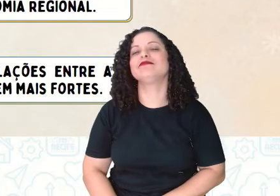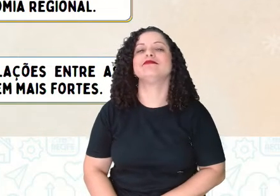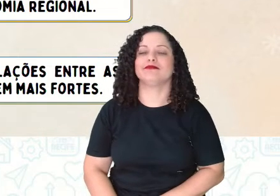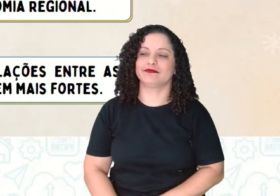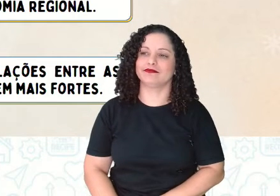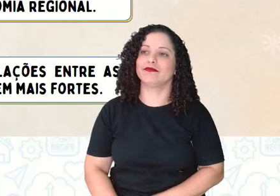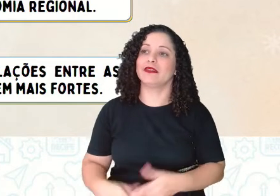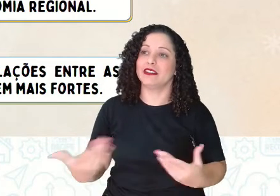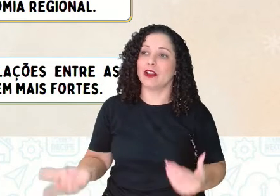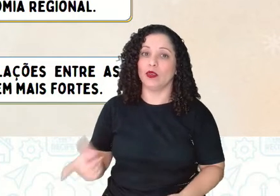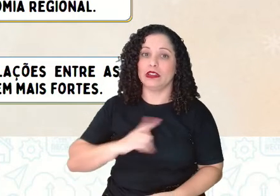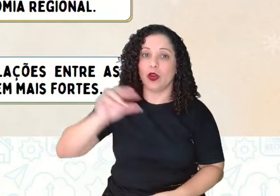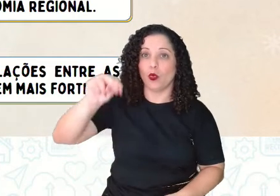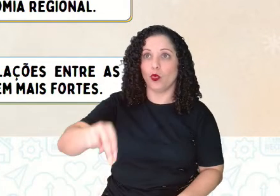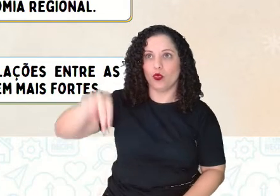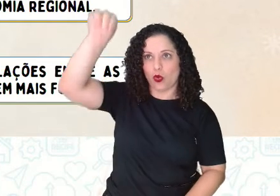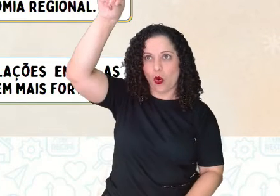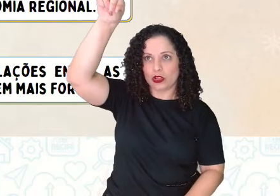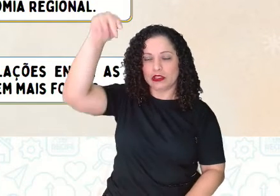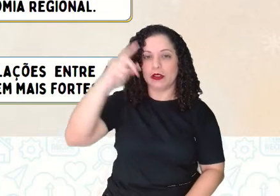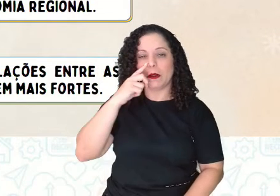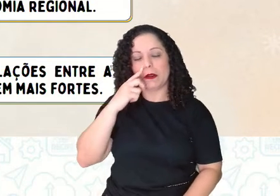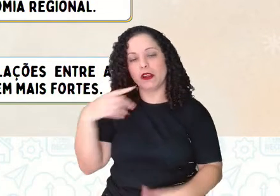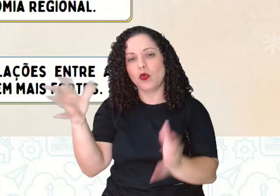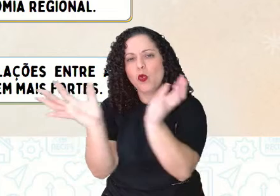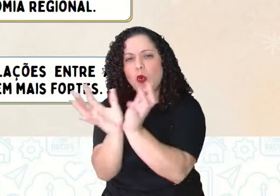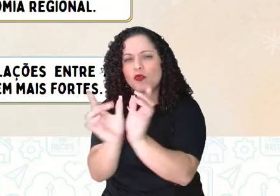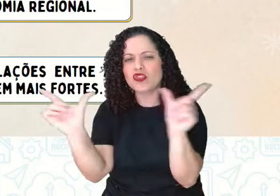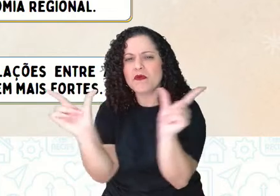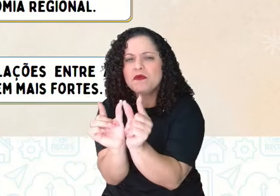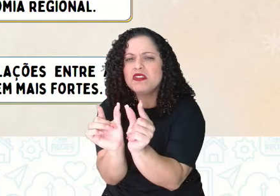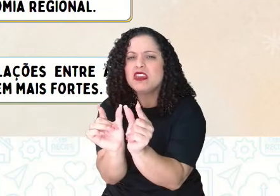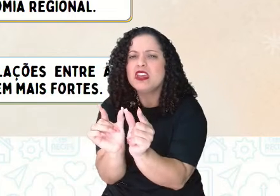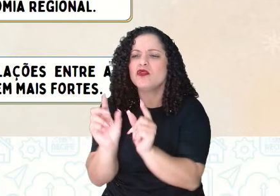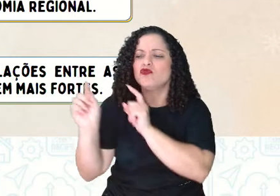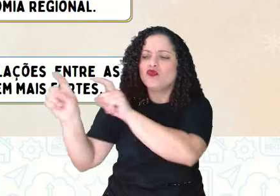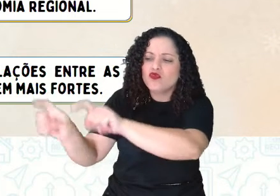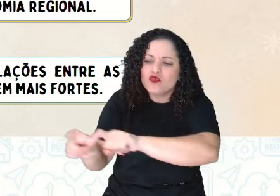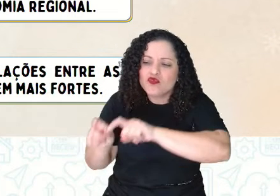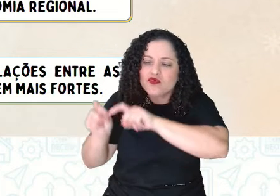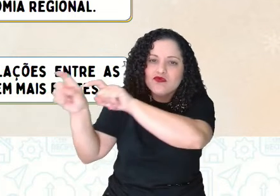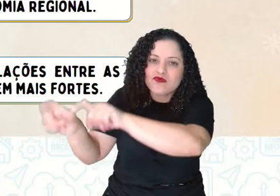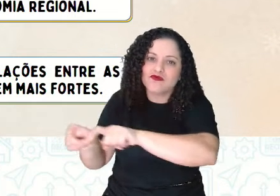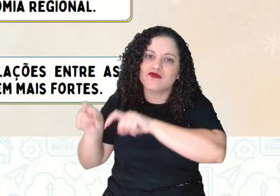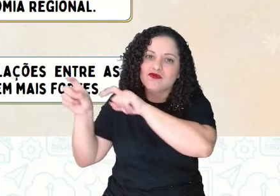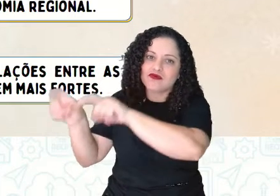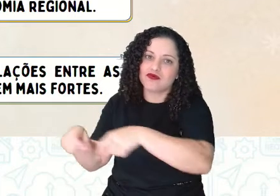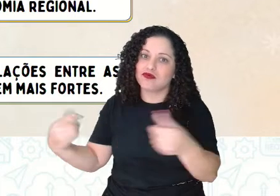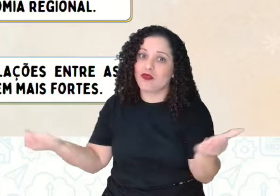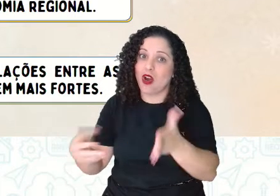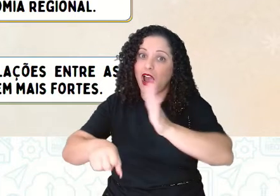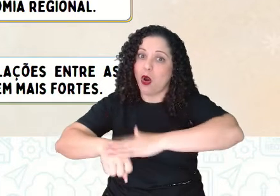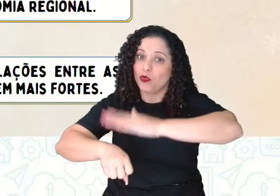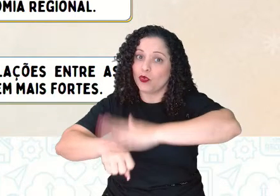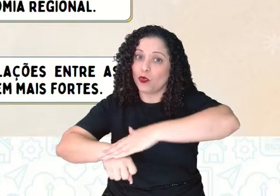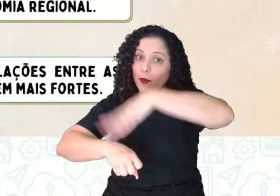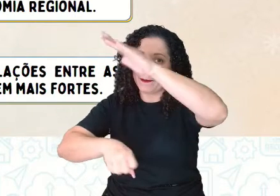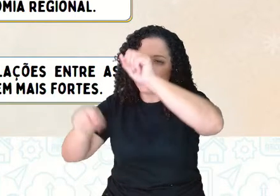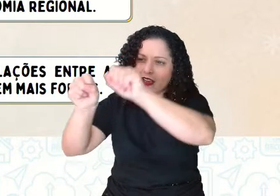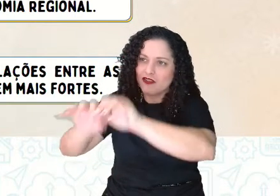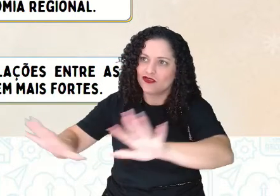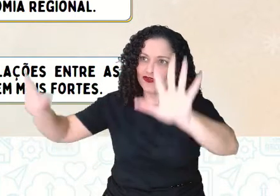colônia do norte, pequenos proprietários, contribuiu para uma construção de uma autonomia regional, né?